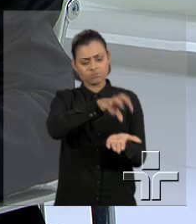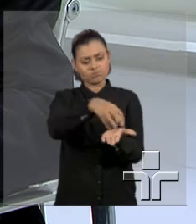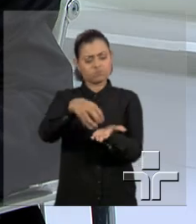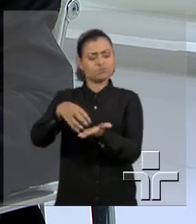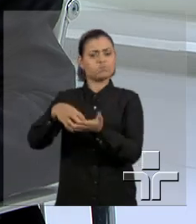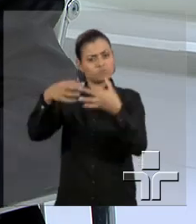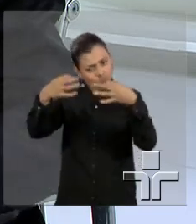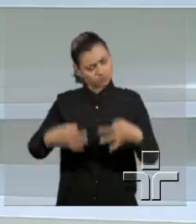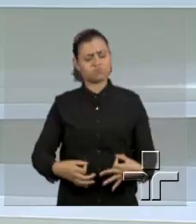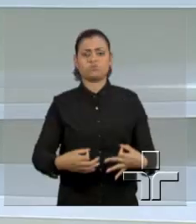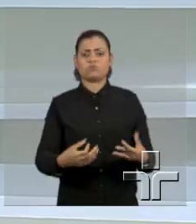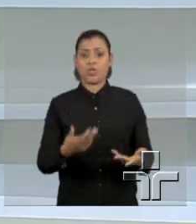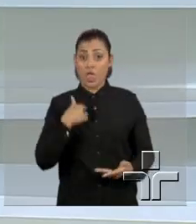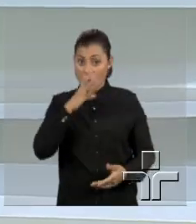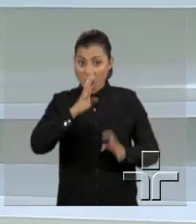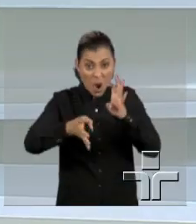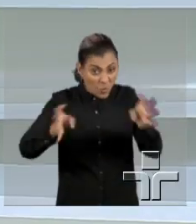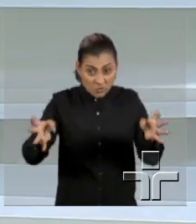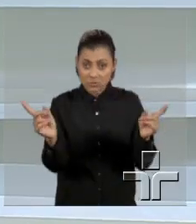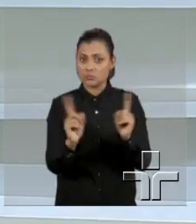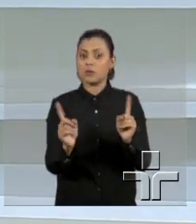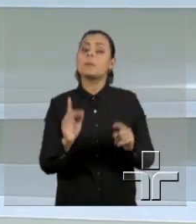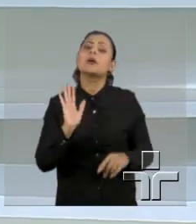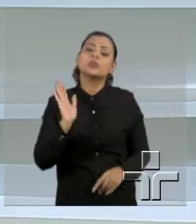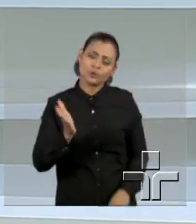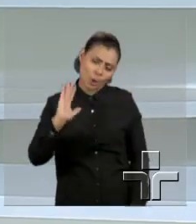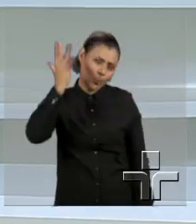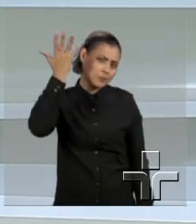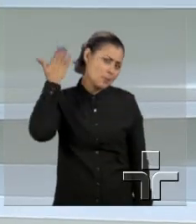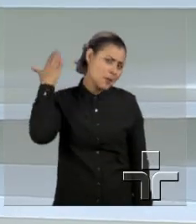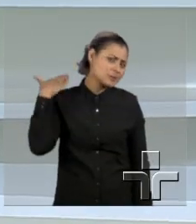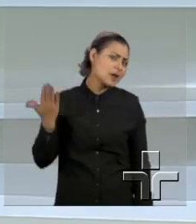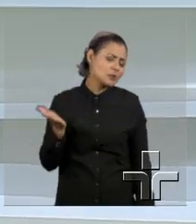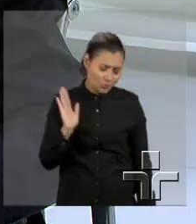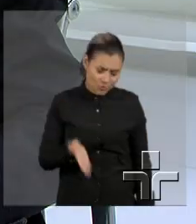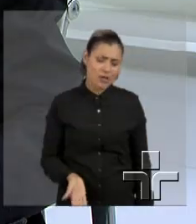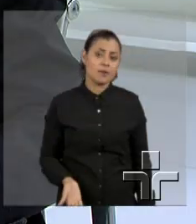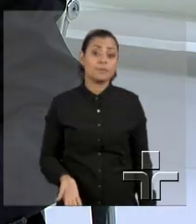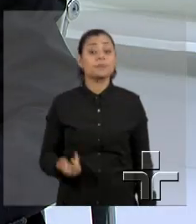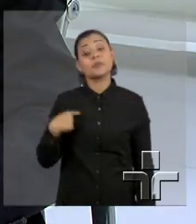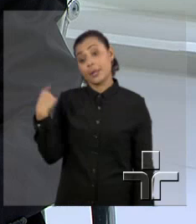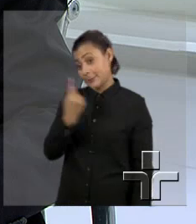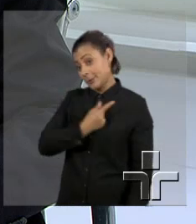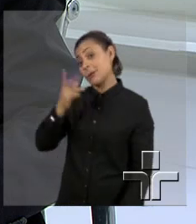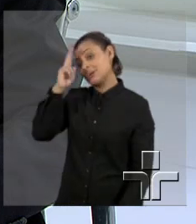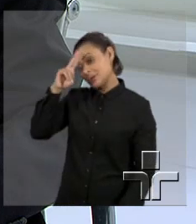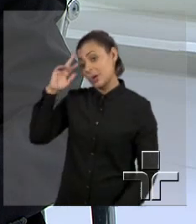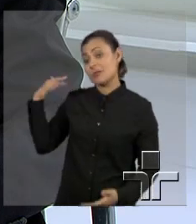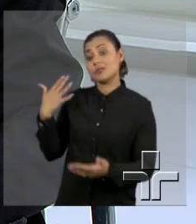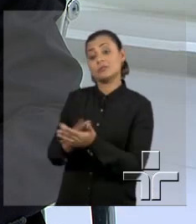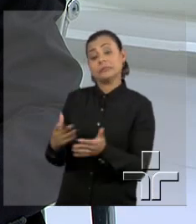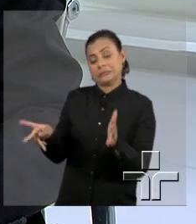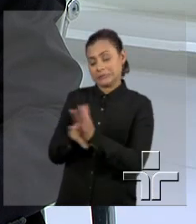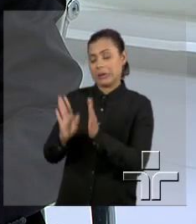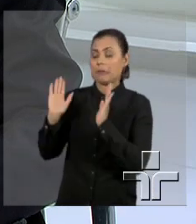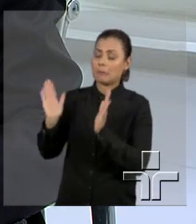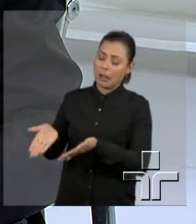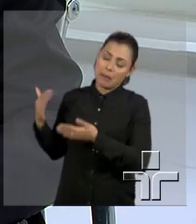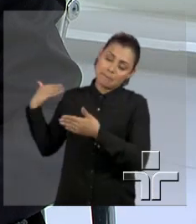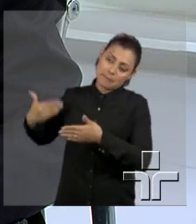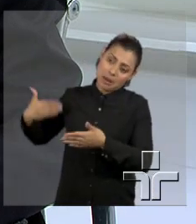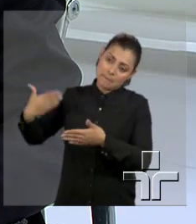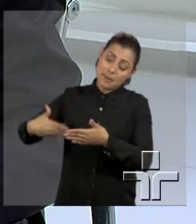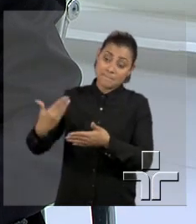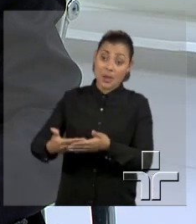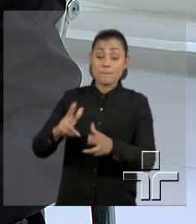já aconteceu. Não estou acusando ninguém. Como já aconteceu na nossa história, né? A nossa história é permeada dessa captura. Então,